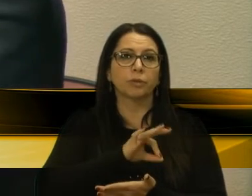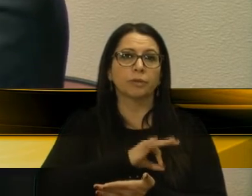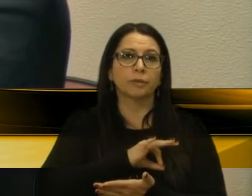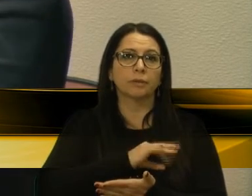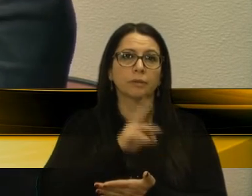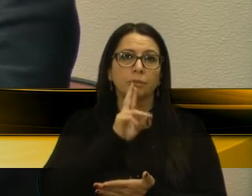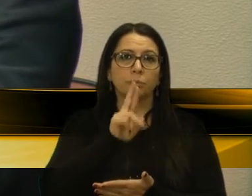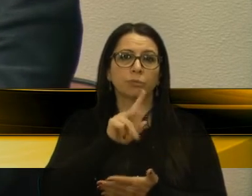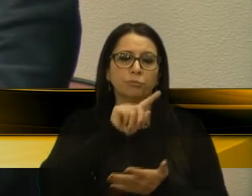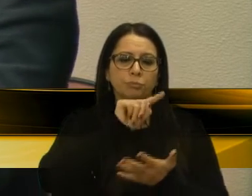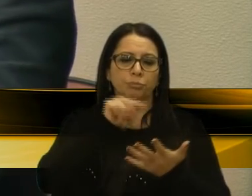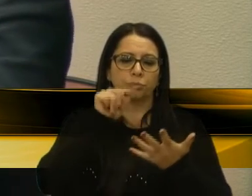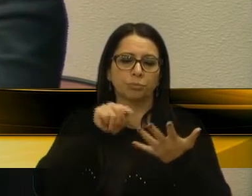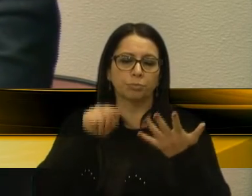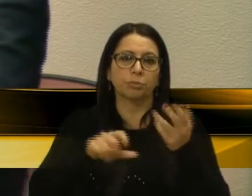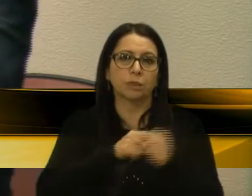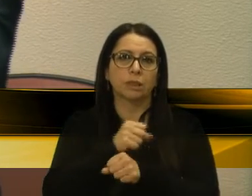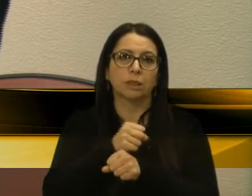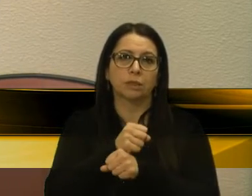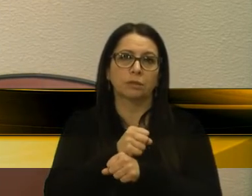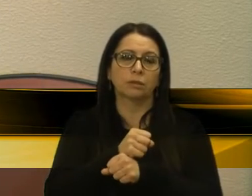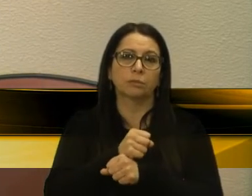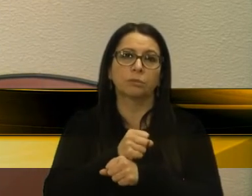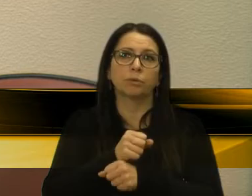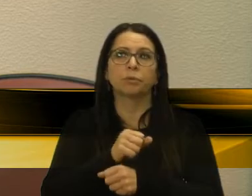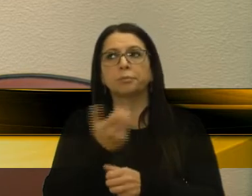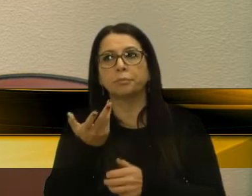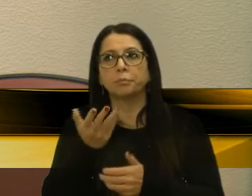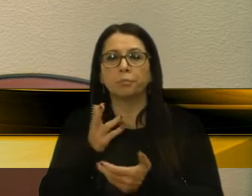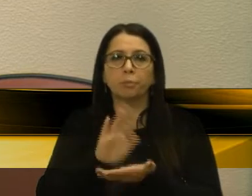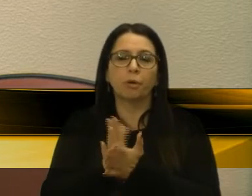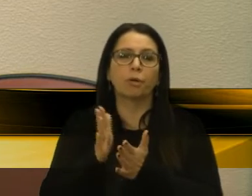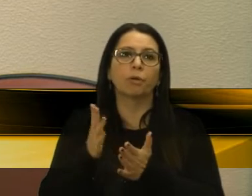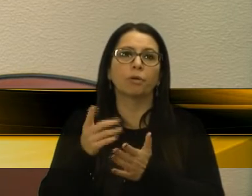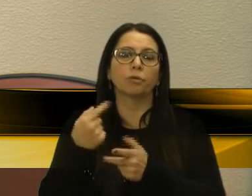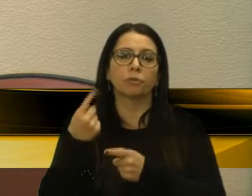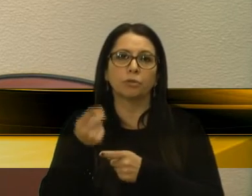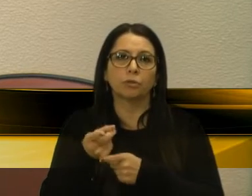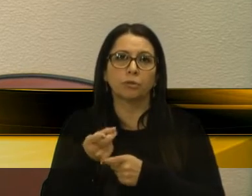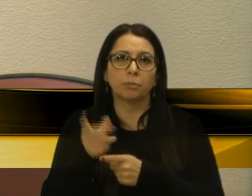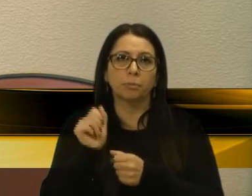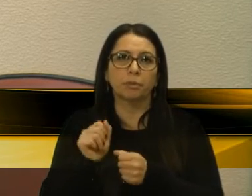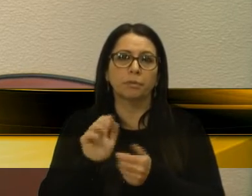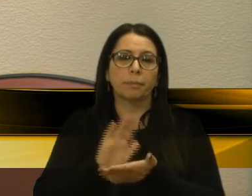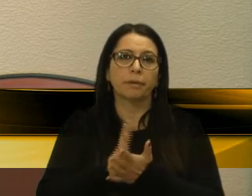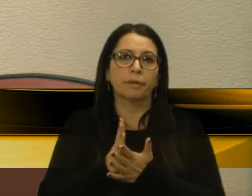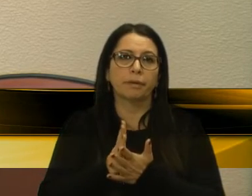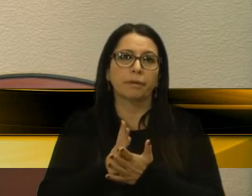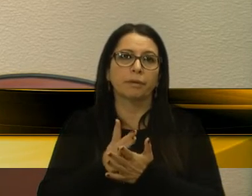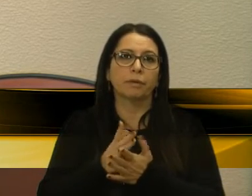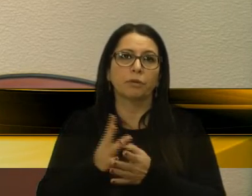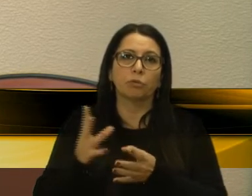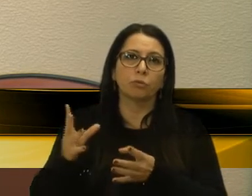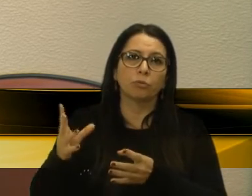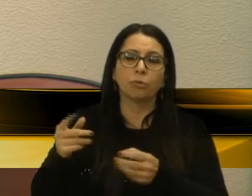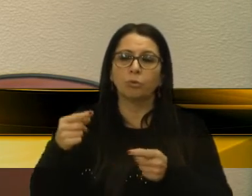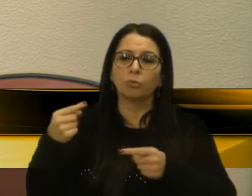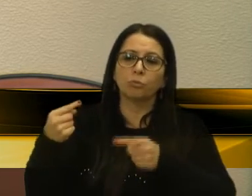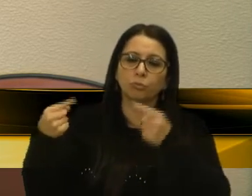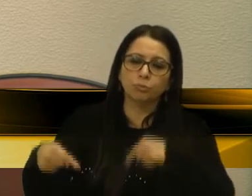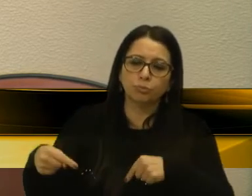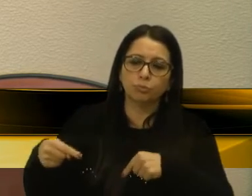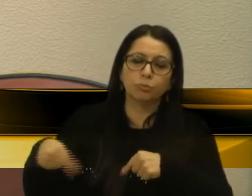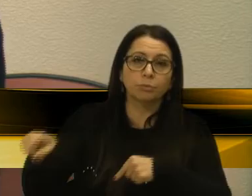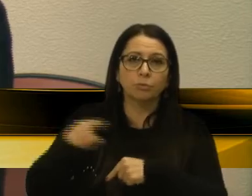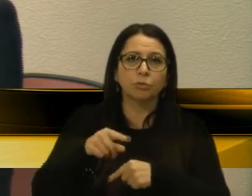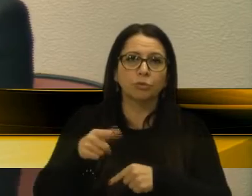por inúmeros anos por uma morte, por alguém que ele possa ter matado em algum combate, em alguma